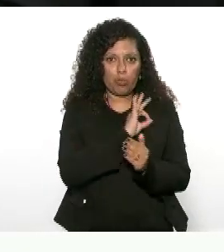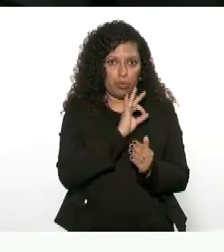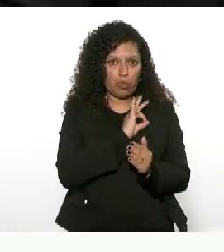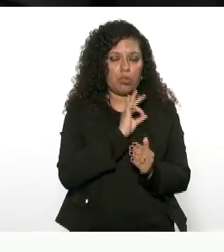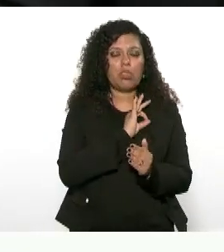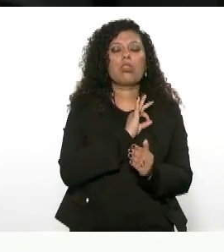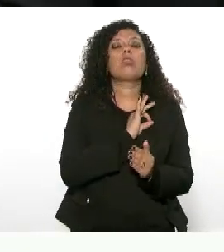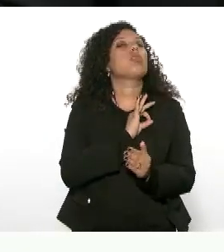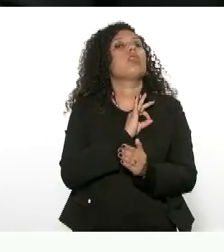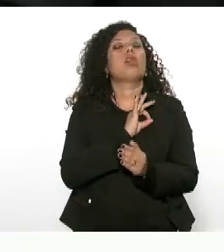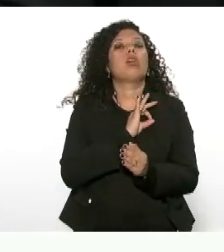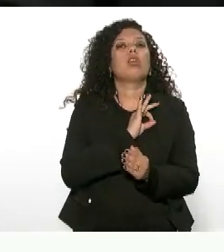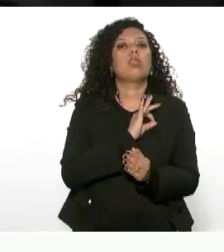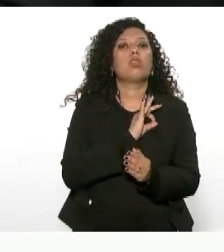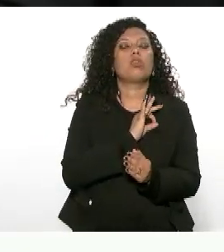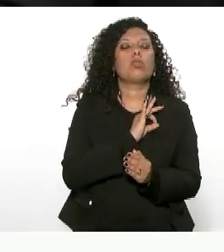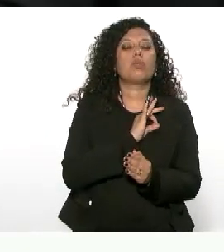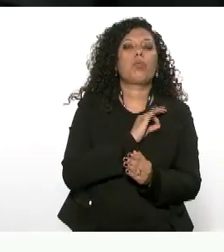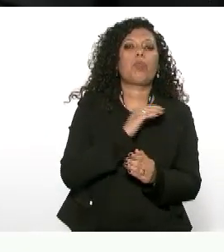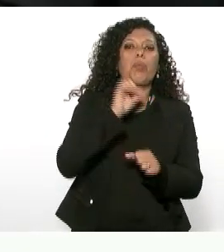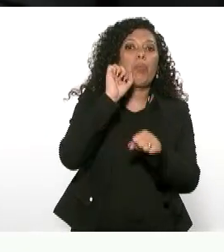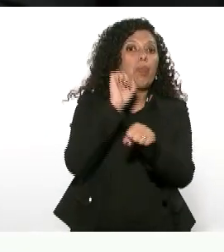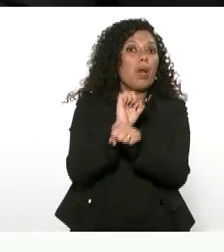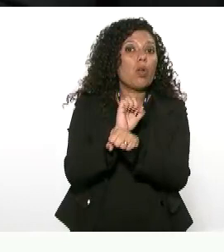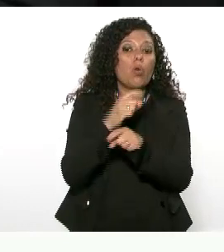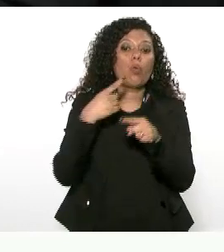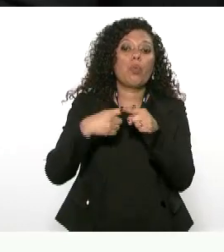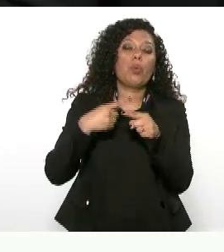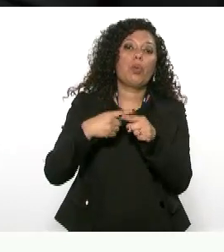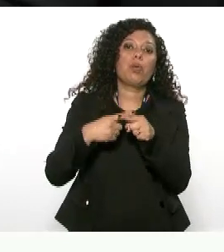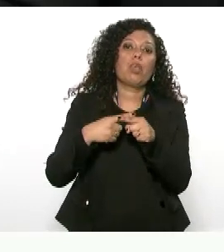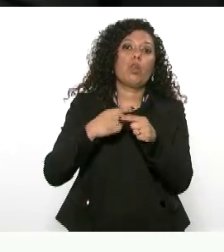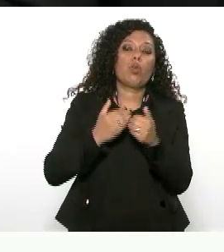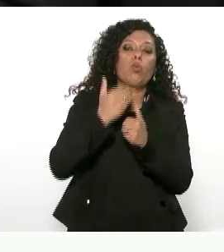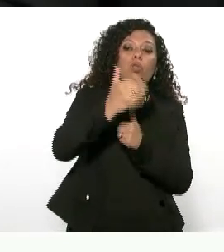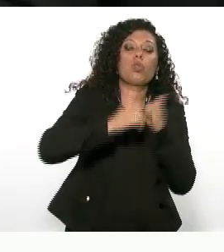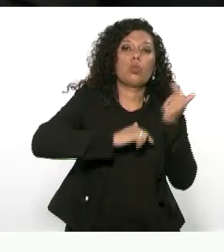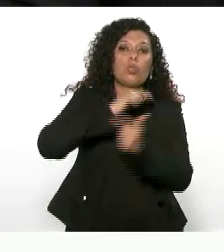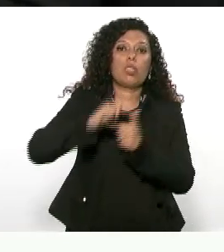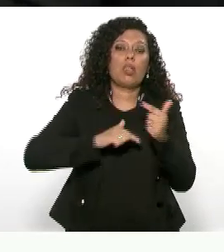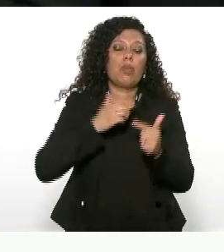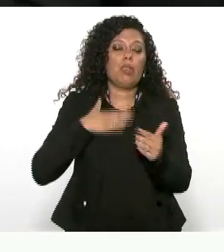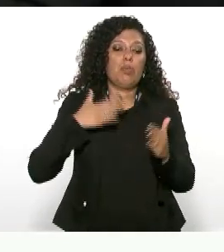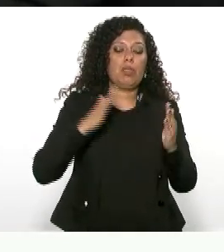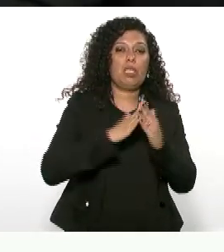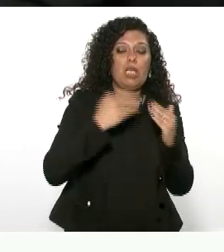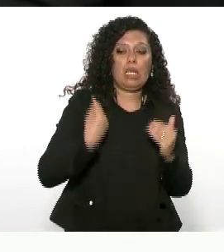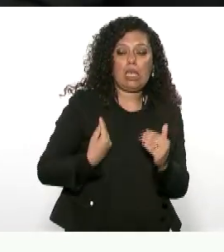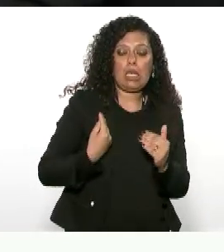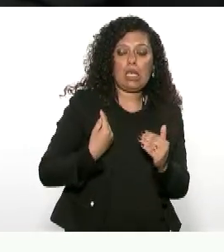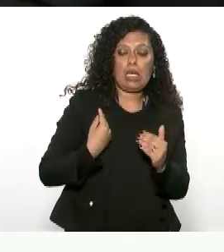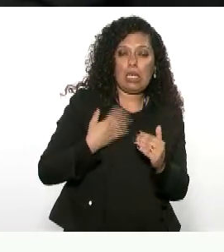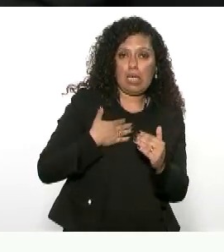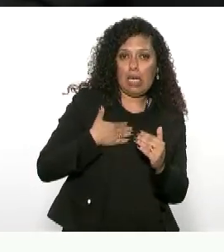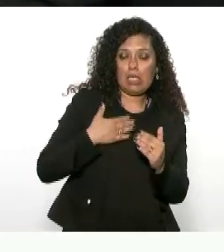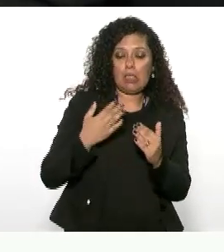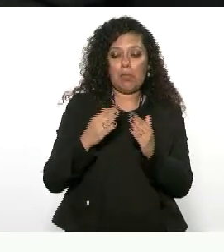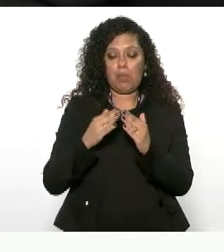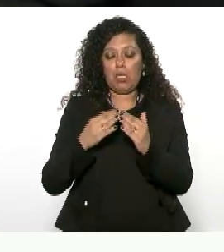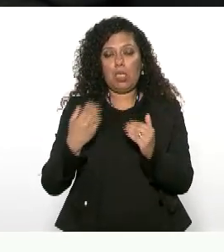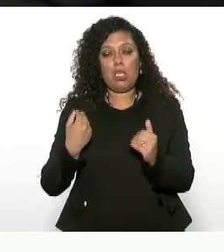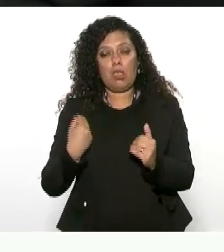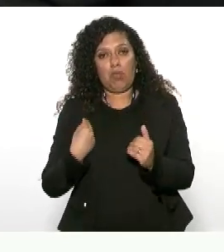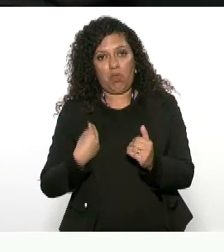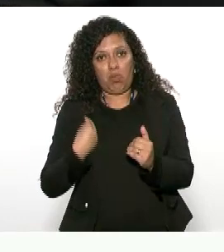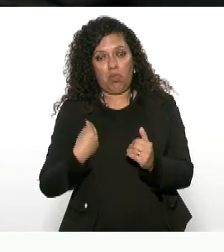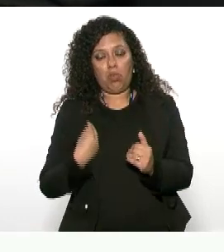foi interrompido por força do programa Minha Casa Minha Vida, que os recursos foram destinados a um outro programa. A gente tinha lá